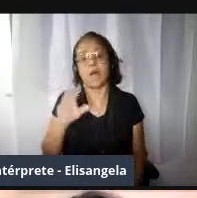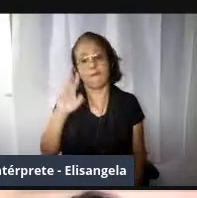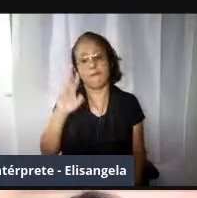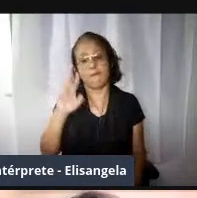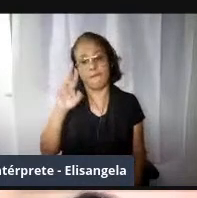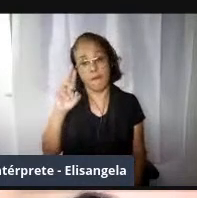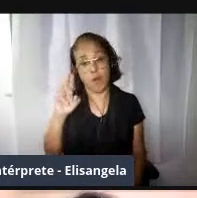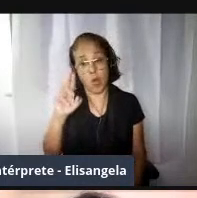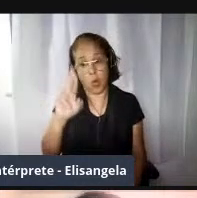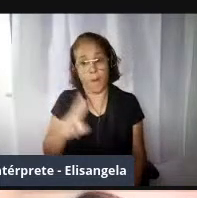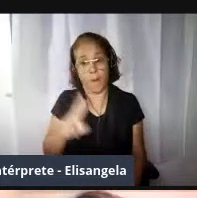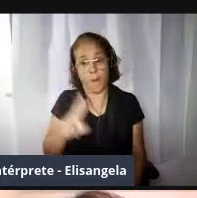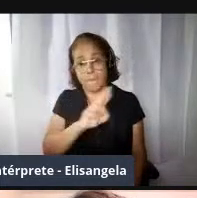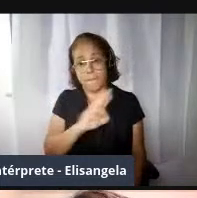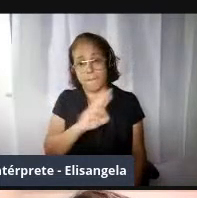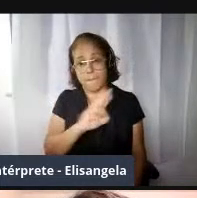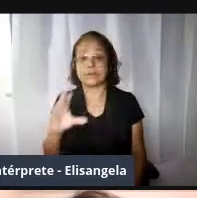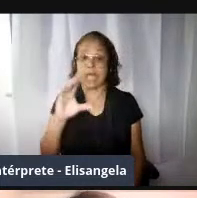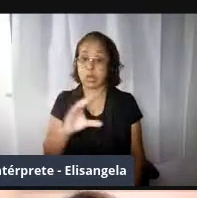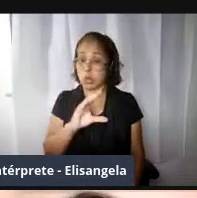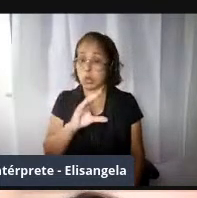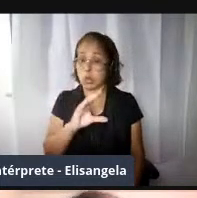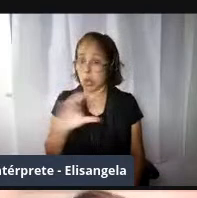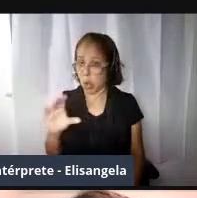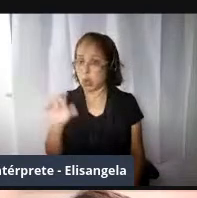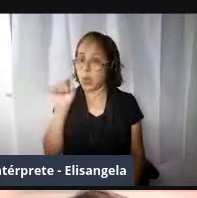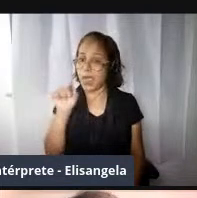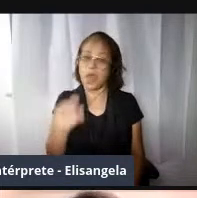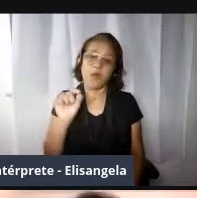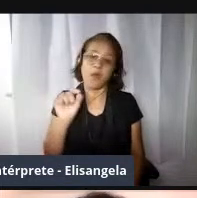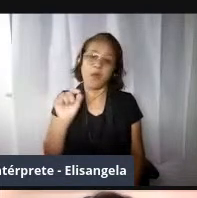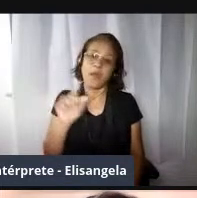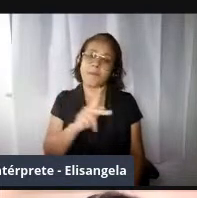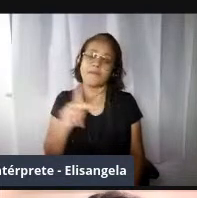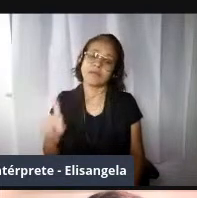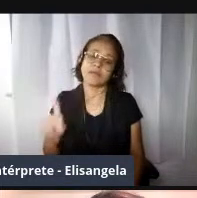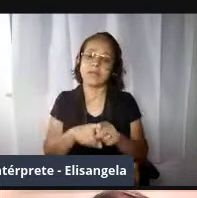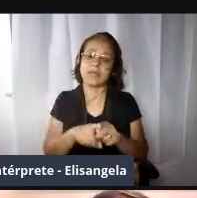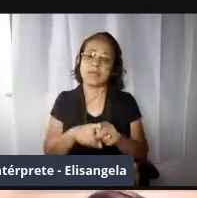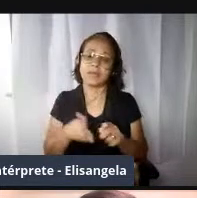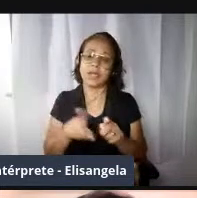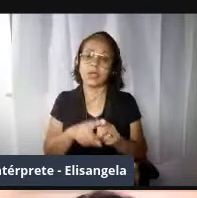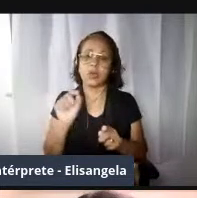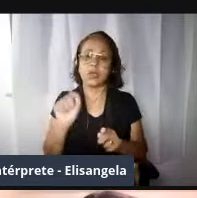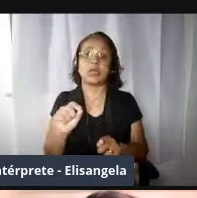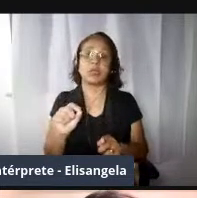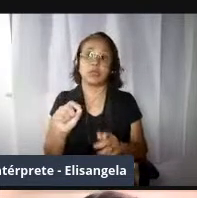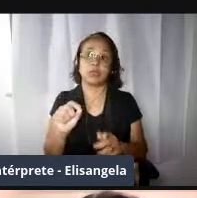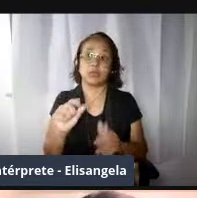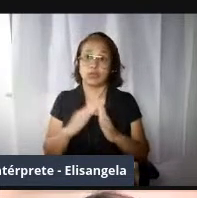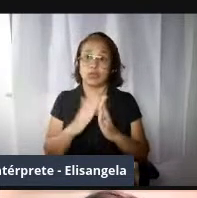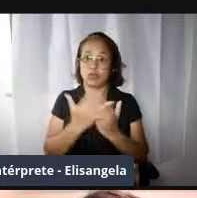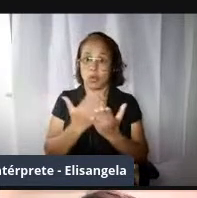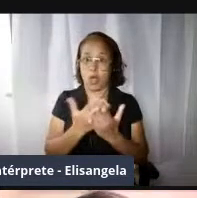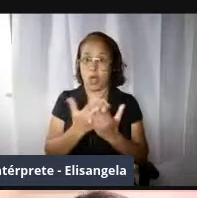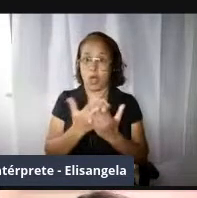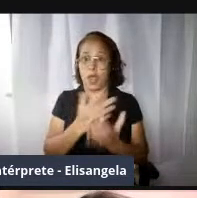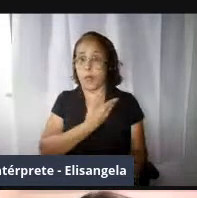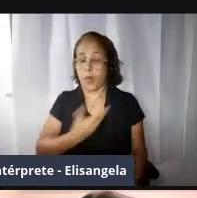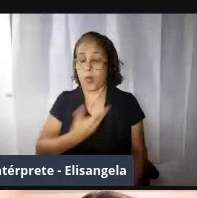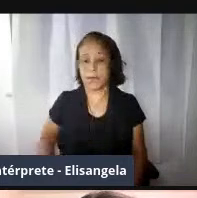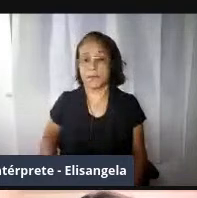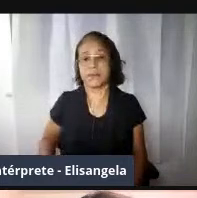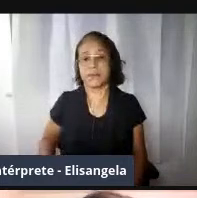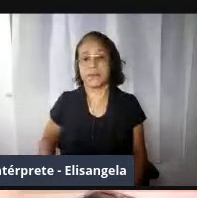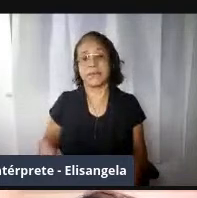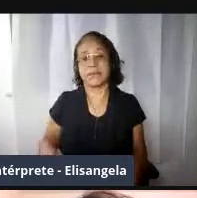na sociedade paraibana, tinha sido professor do liceu, diretor da instrução pública. O Manuel Cardoso Vieira nem se fala, né?